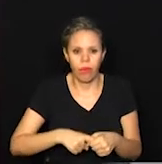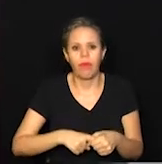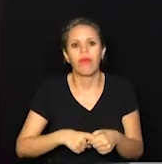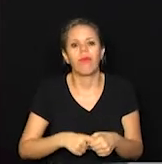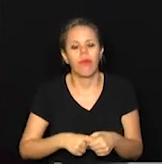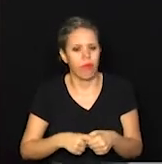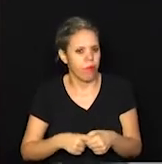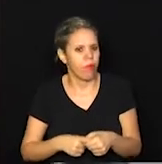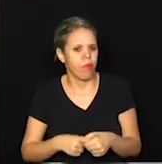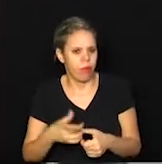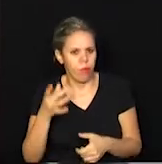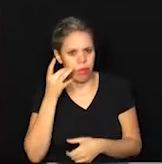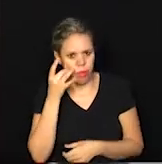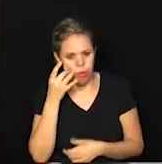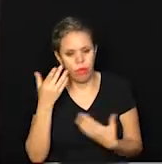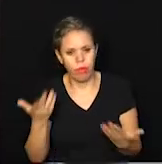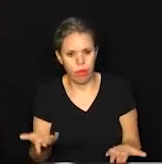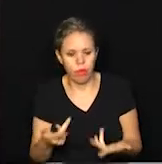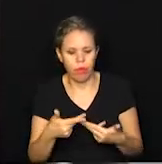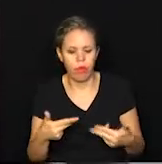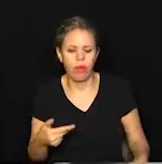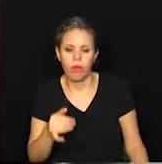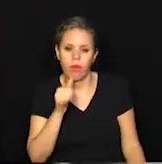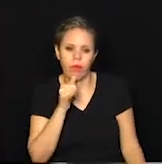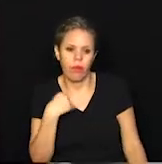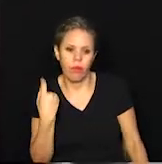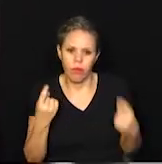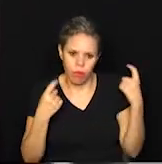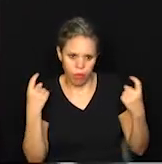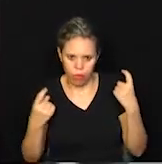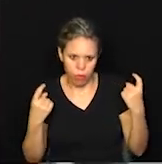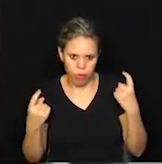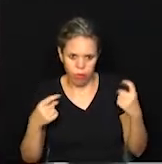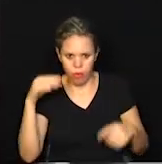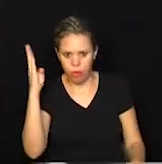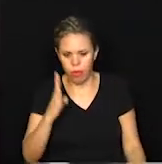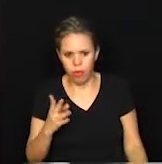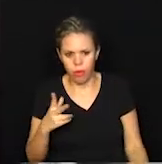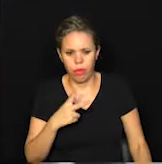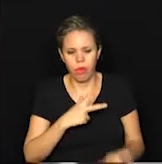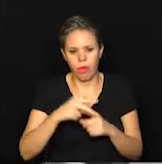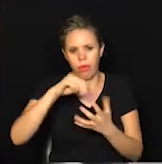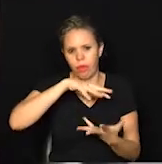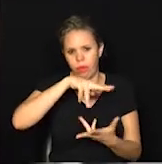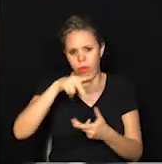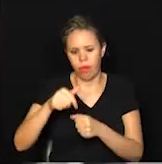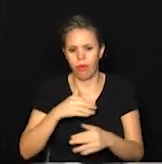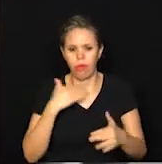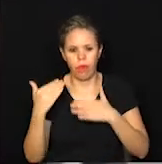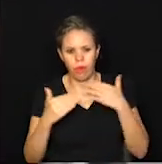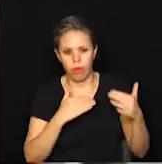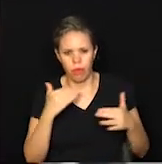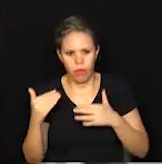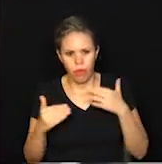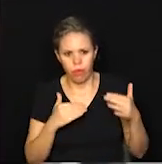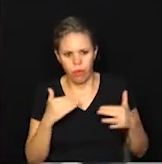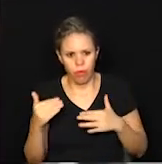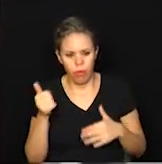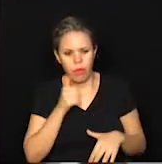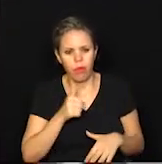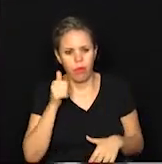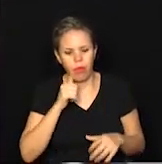para o retorno presencial, e isso é uma coisa que nos preocupa bastante. O Brasil é o campeão mundial de mortes de